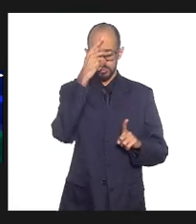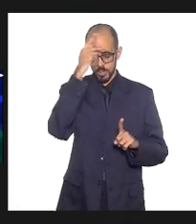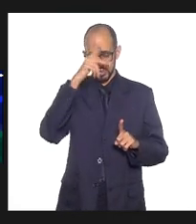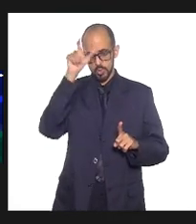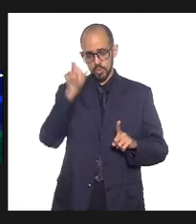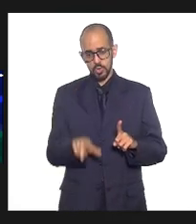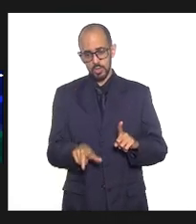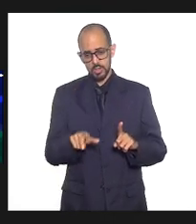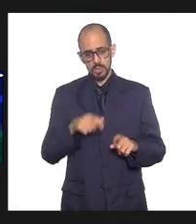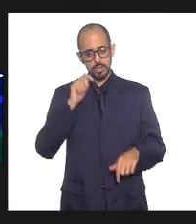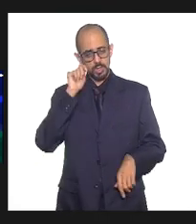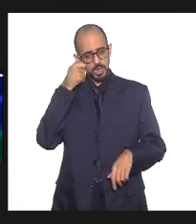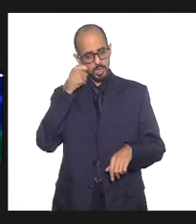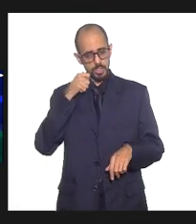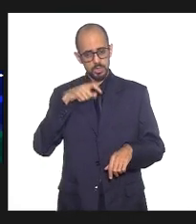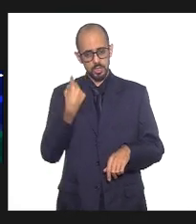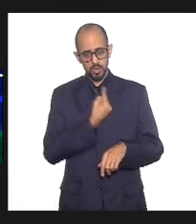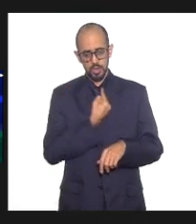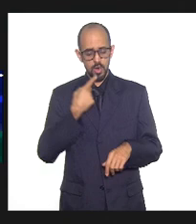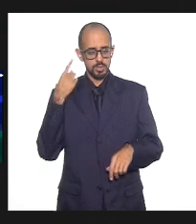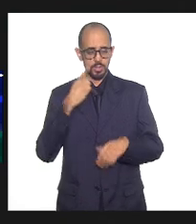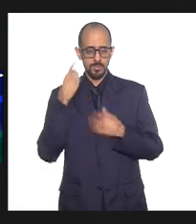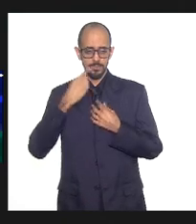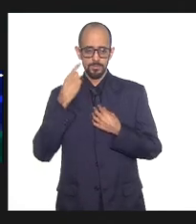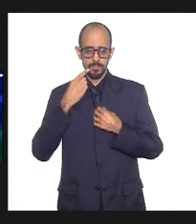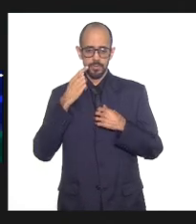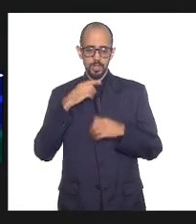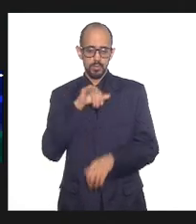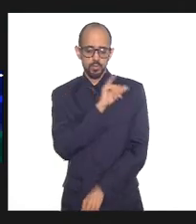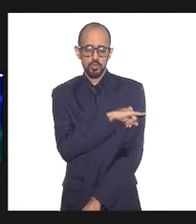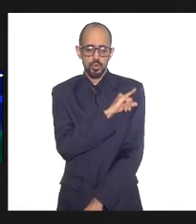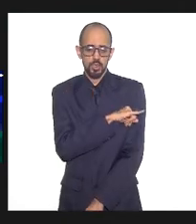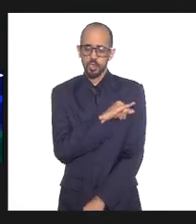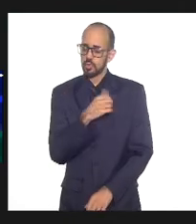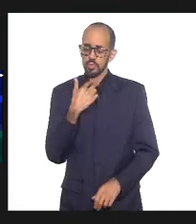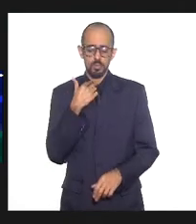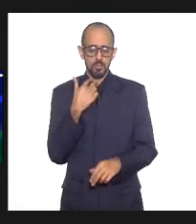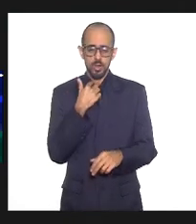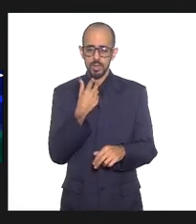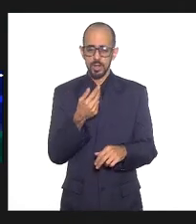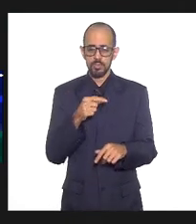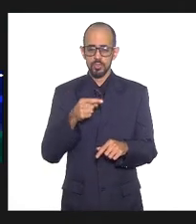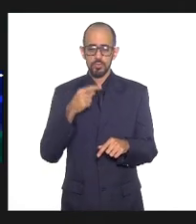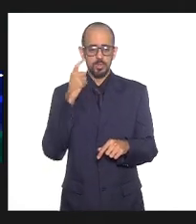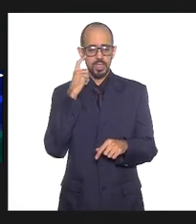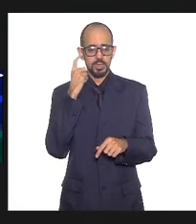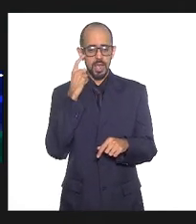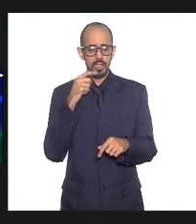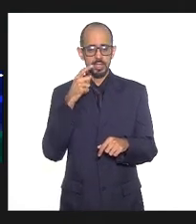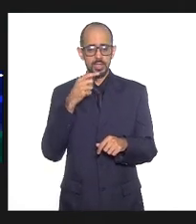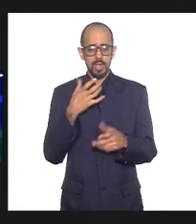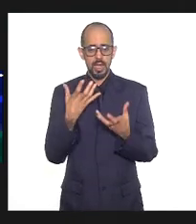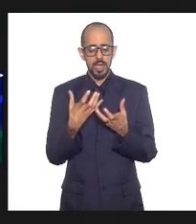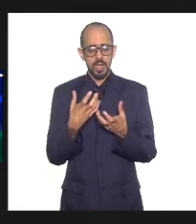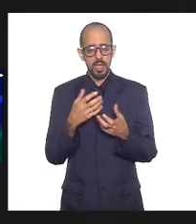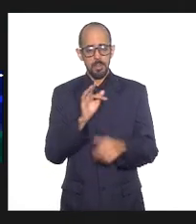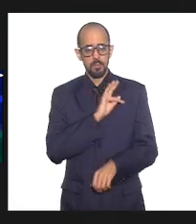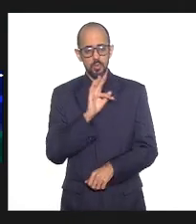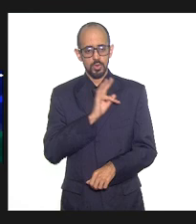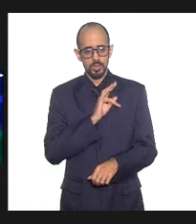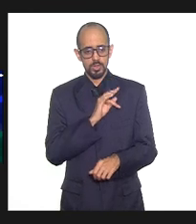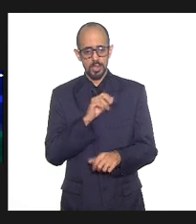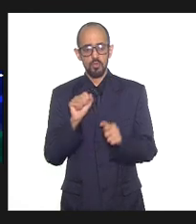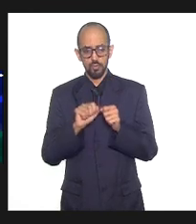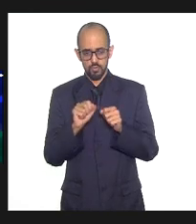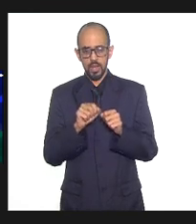nós, parlamentares do Rio de Janeiro, não podemos considerar que existe extermínio de quem quer que seja por parte da autoridade policial. Então, por